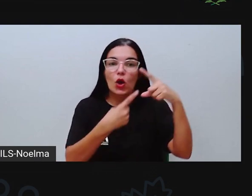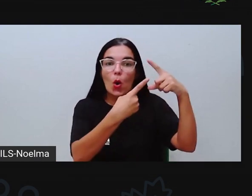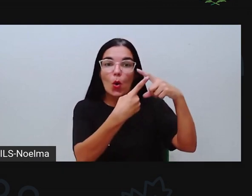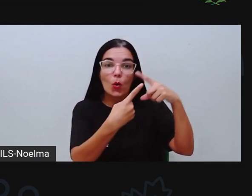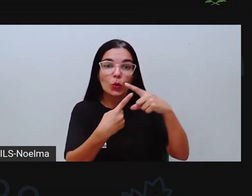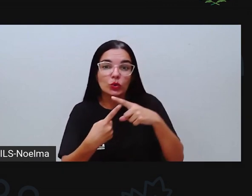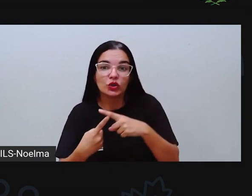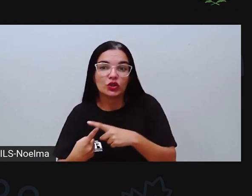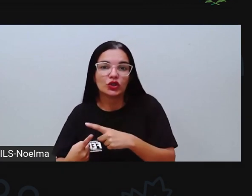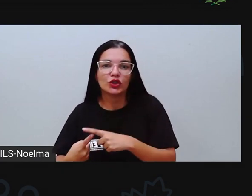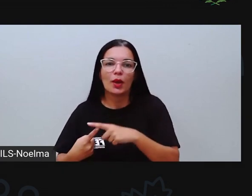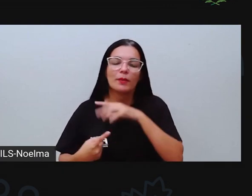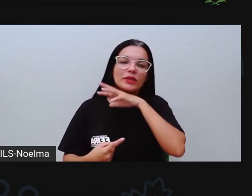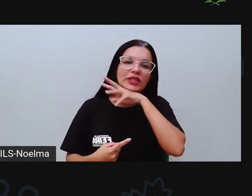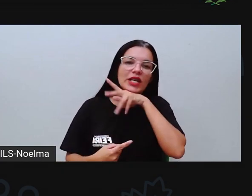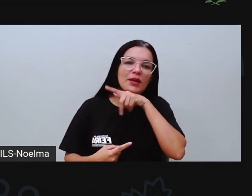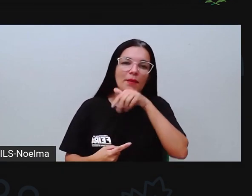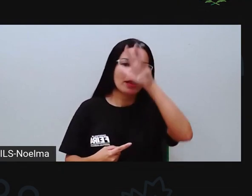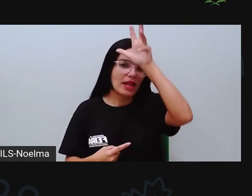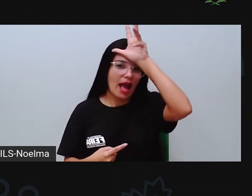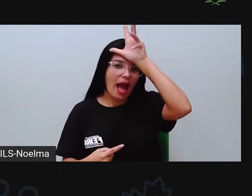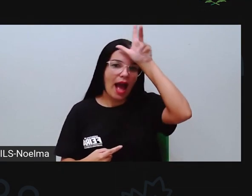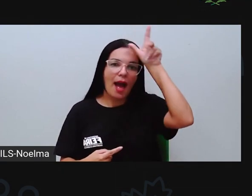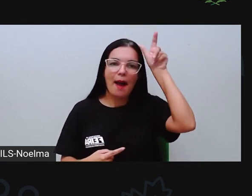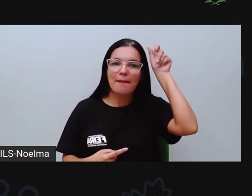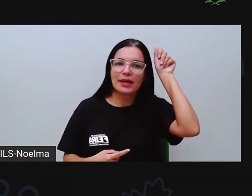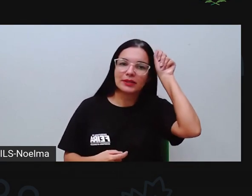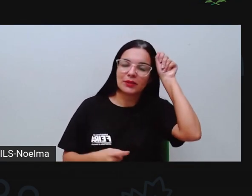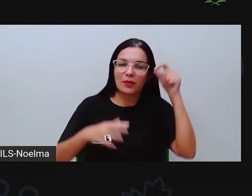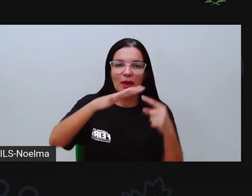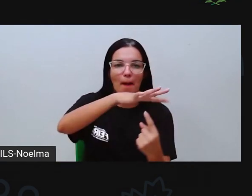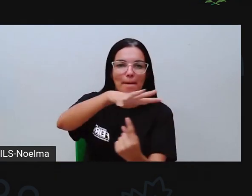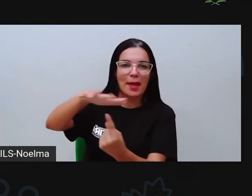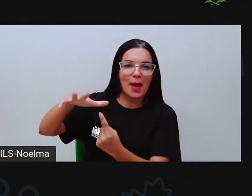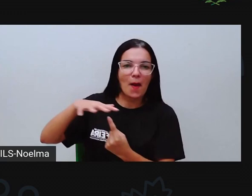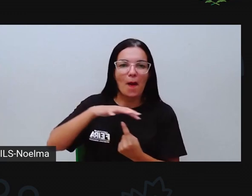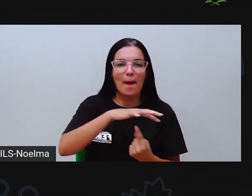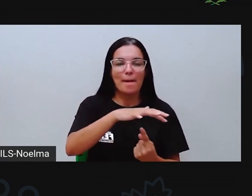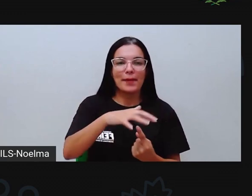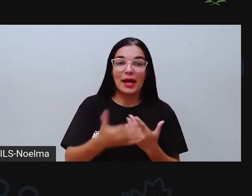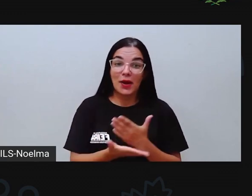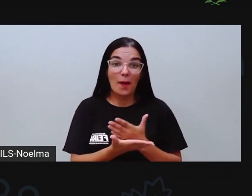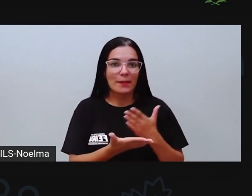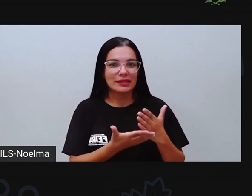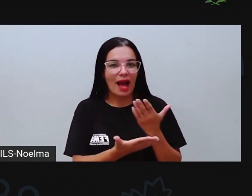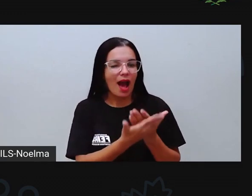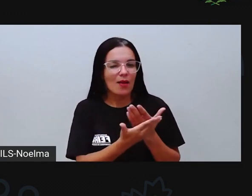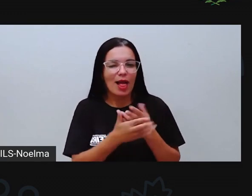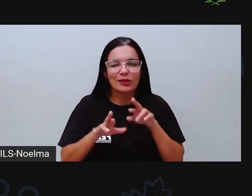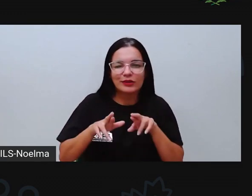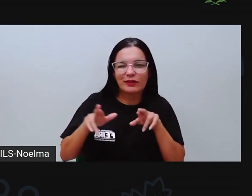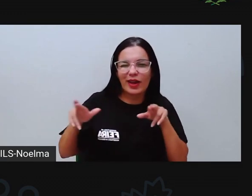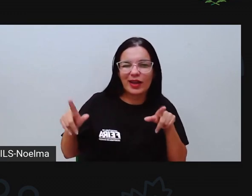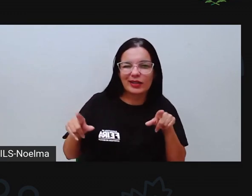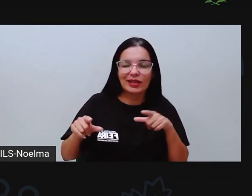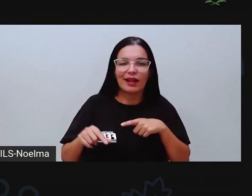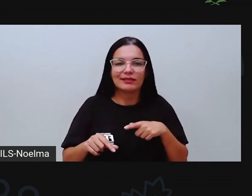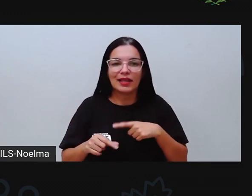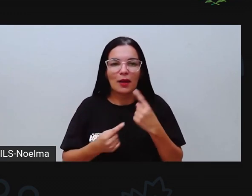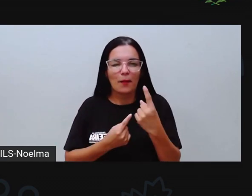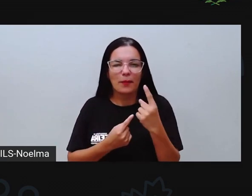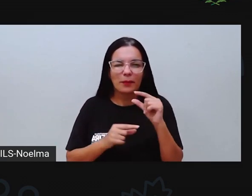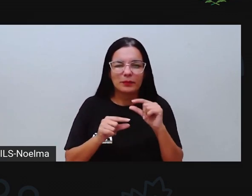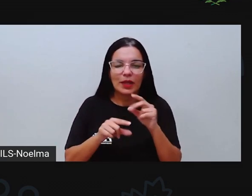aí da Amazônia, do bioma Amazônia. E para começar a nossa aula um pouquinho diferente, eu trouxe aqui